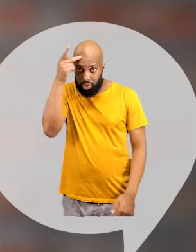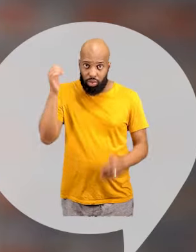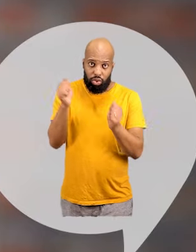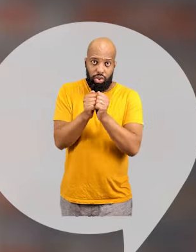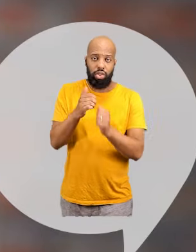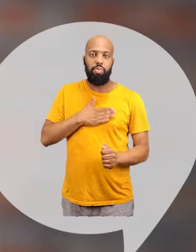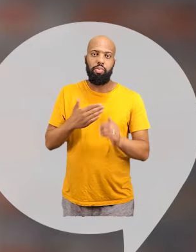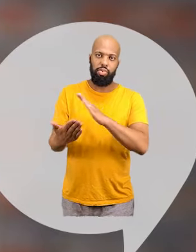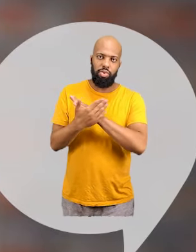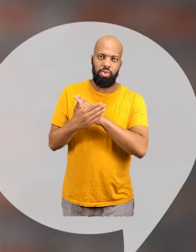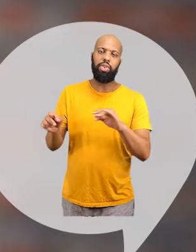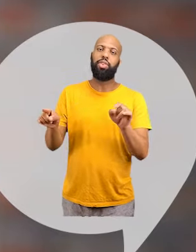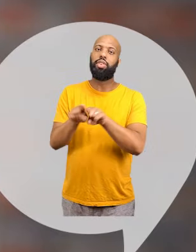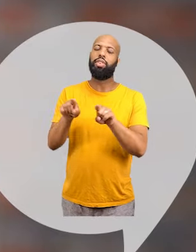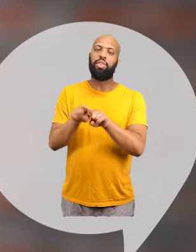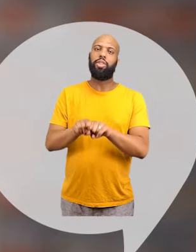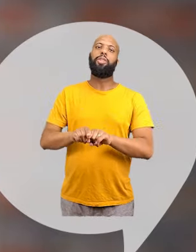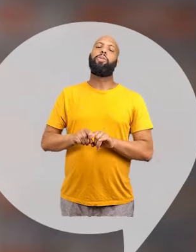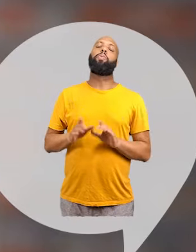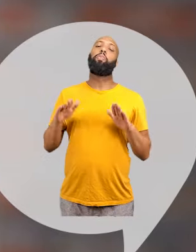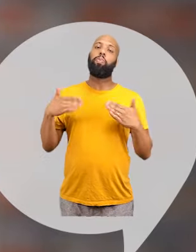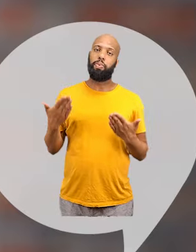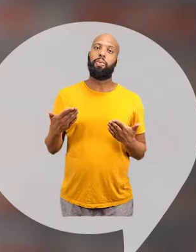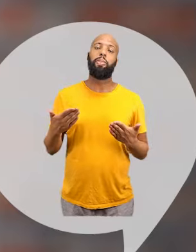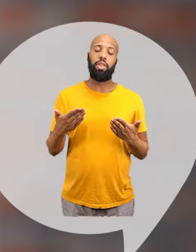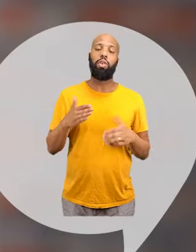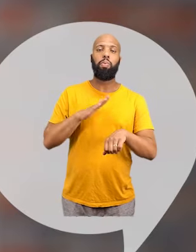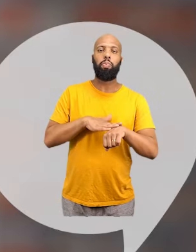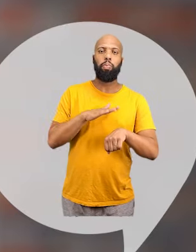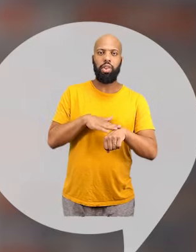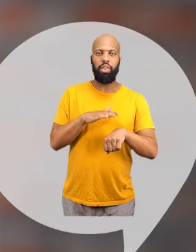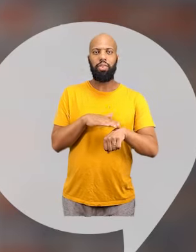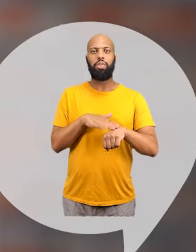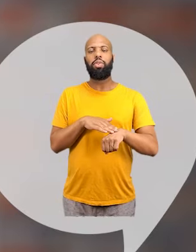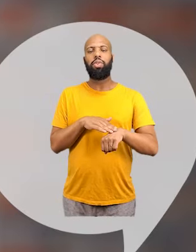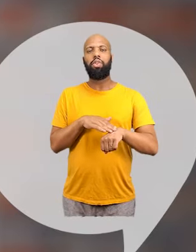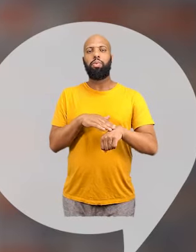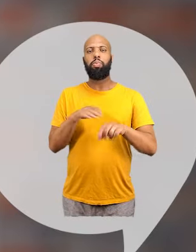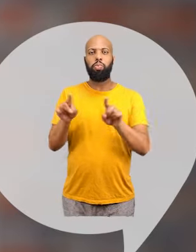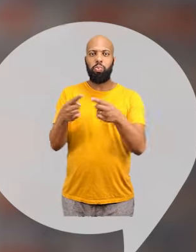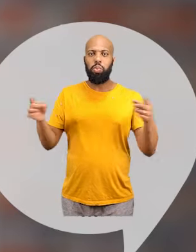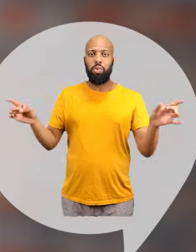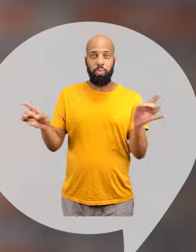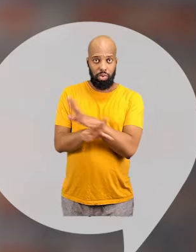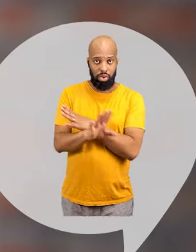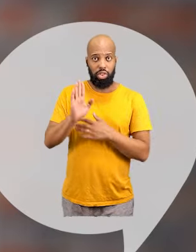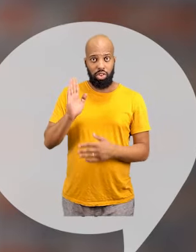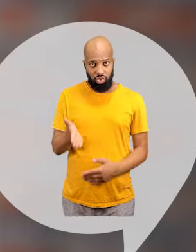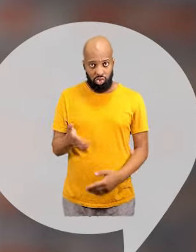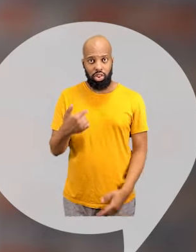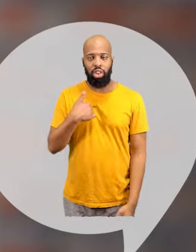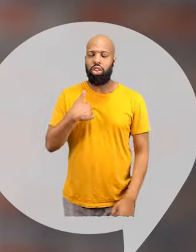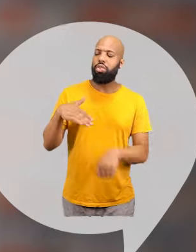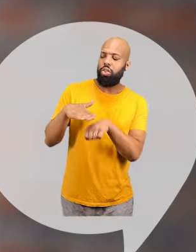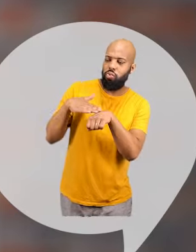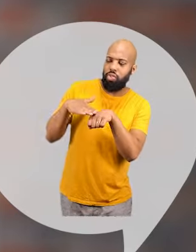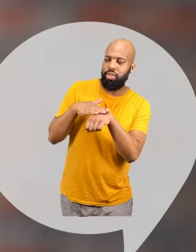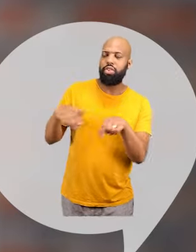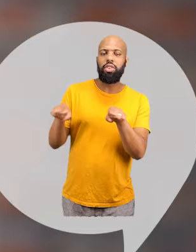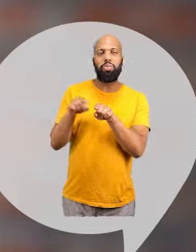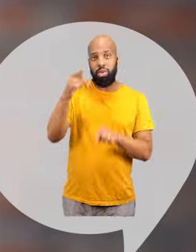me ajudaram e quando essa música já tava pronta e eu tava conversando